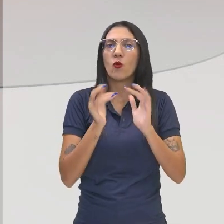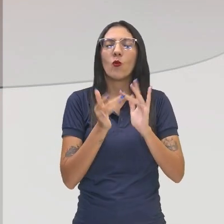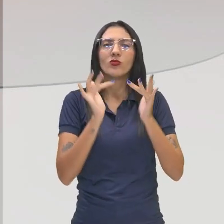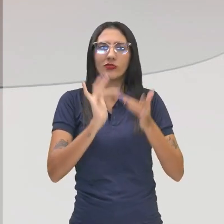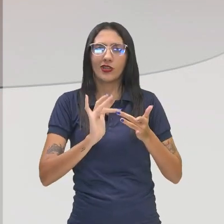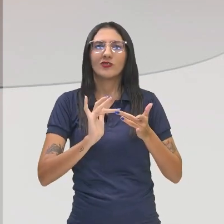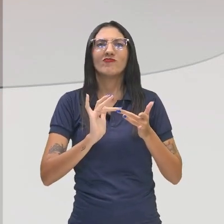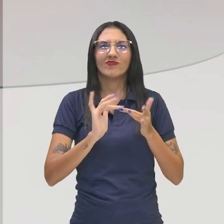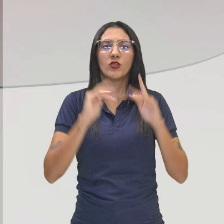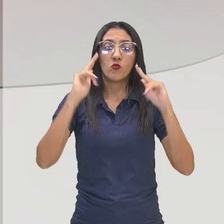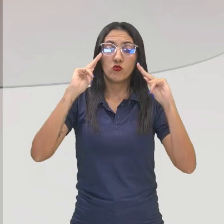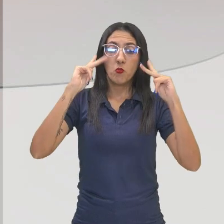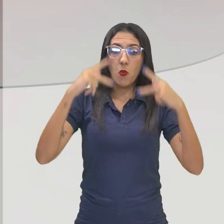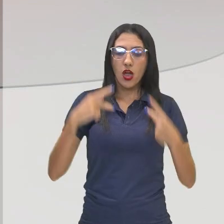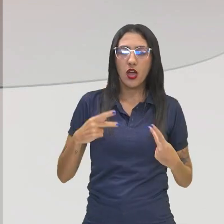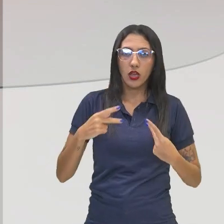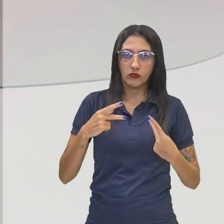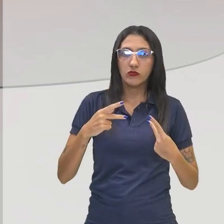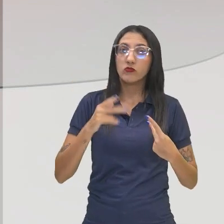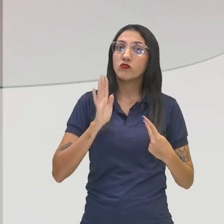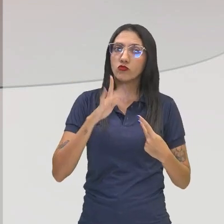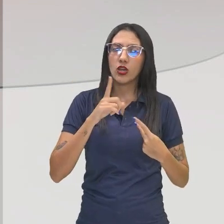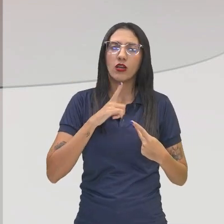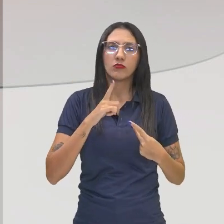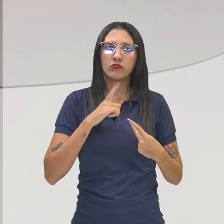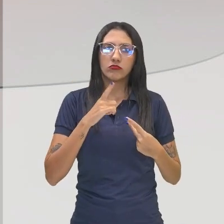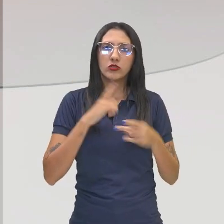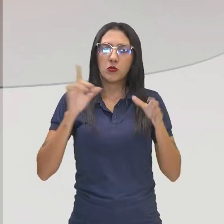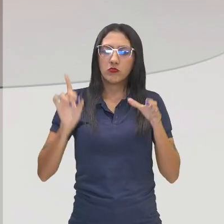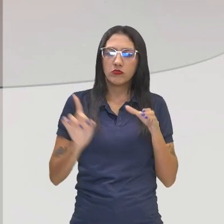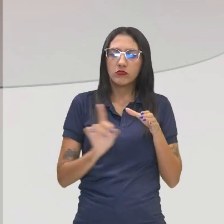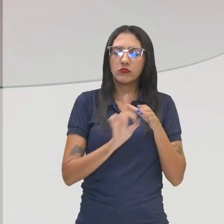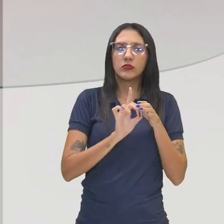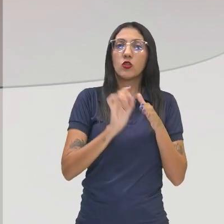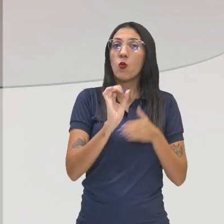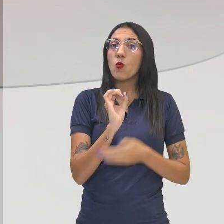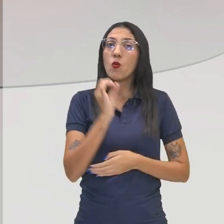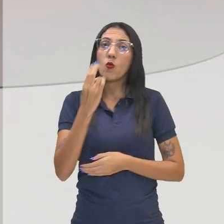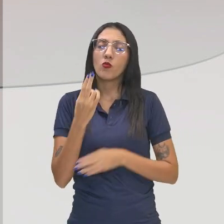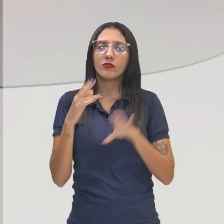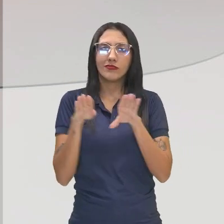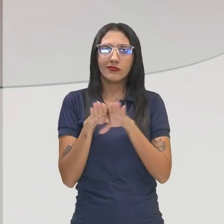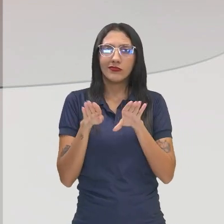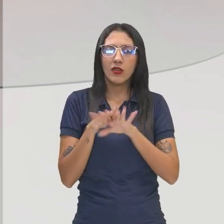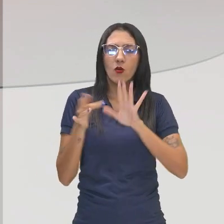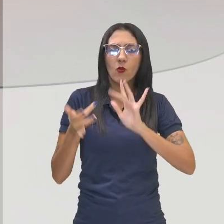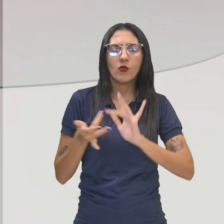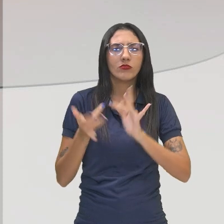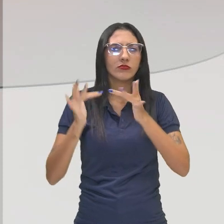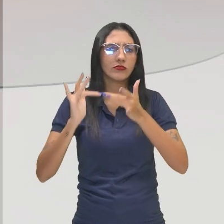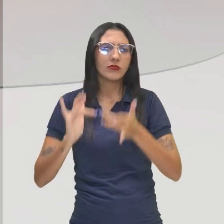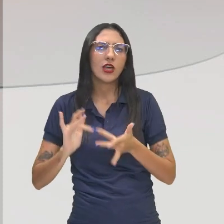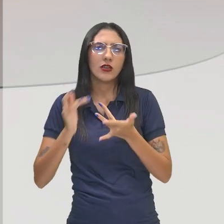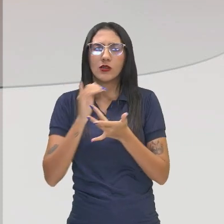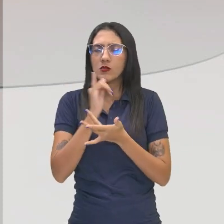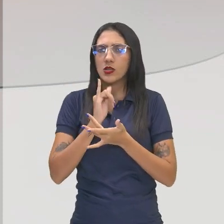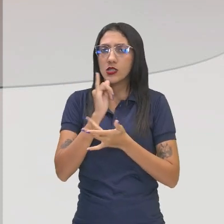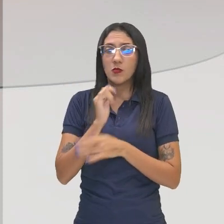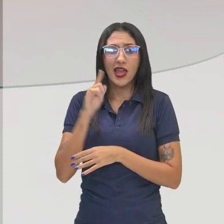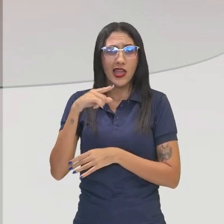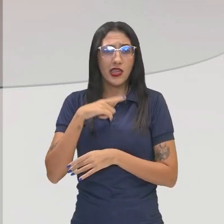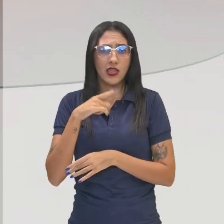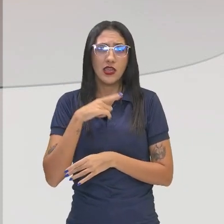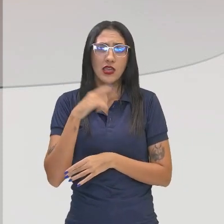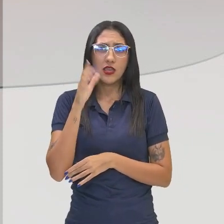humanos estavam ou estão inseridos, ou o contexto na qual aquela